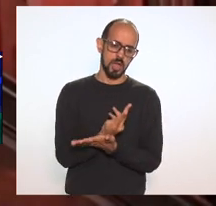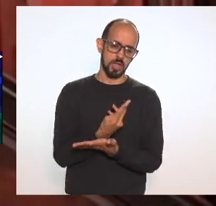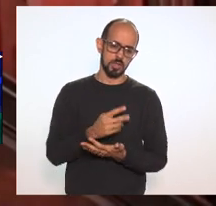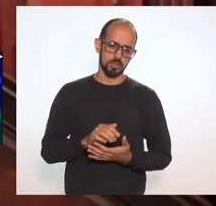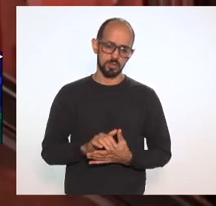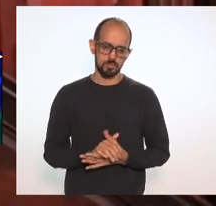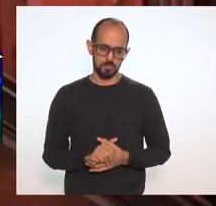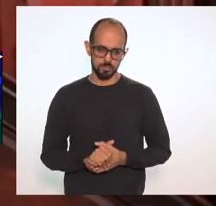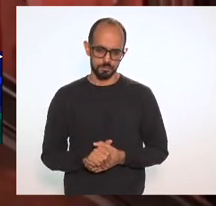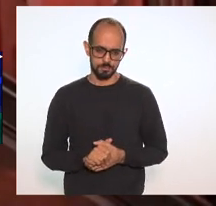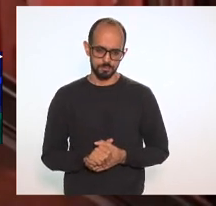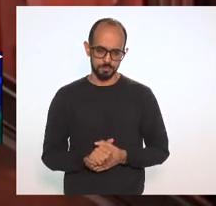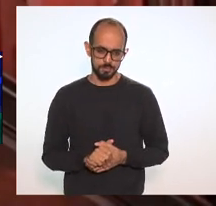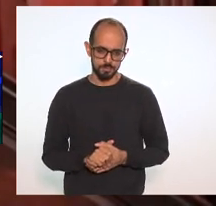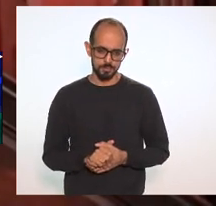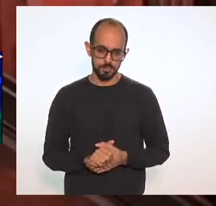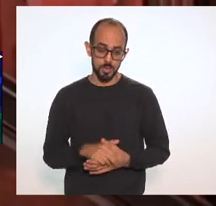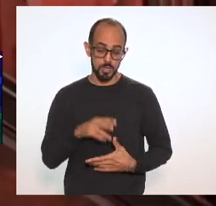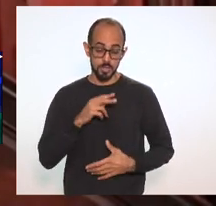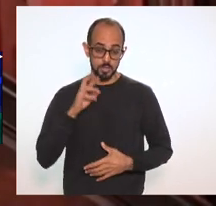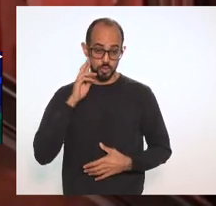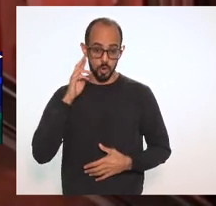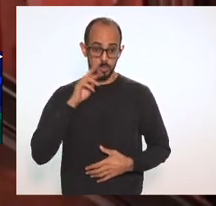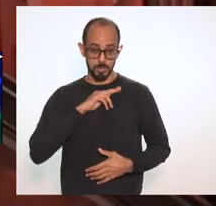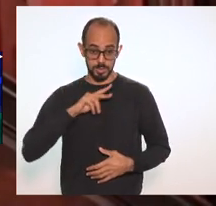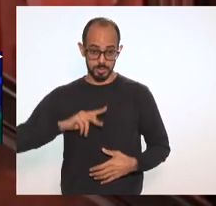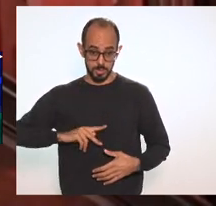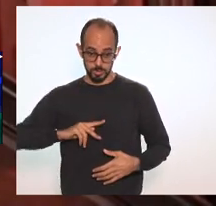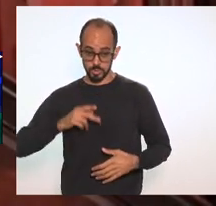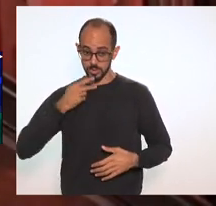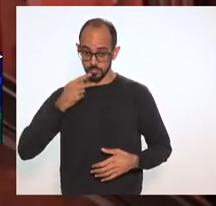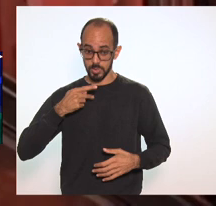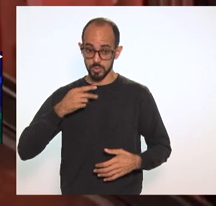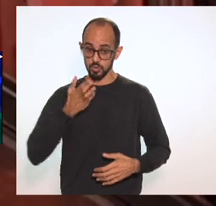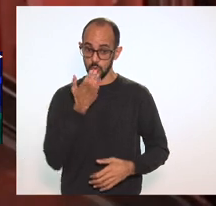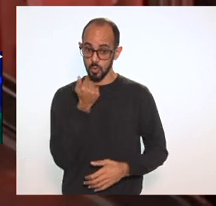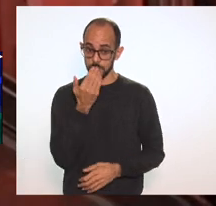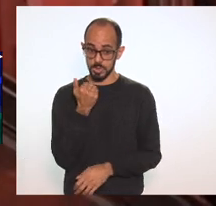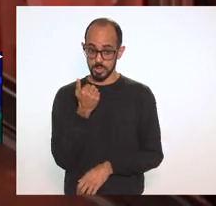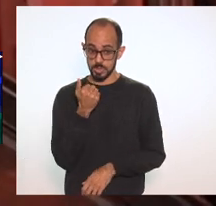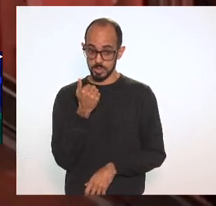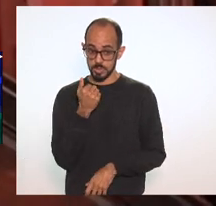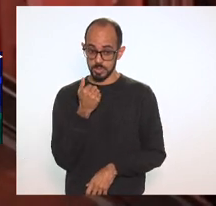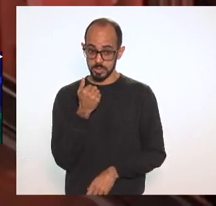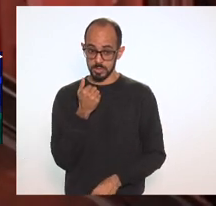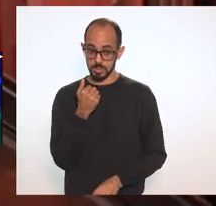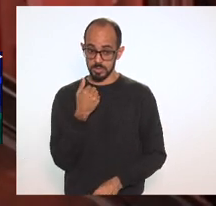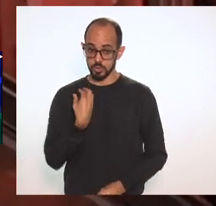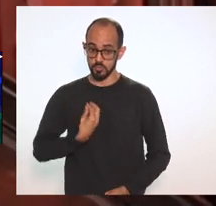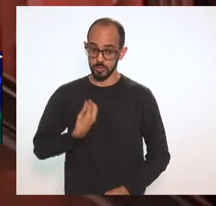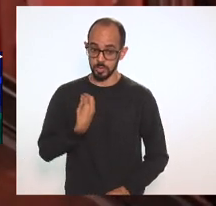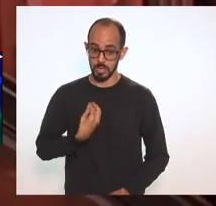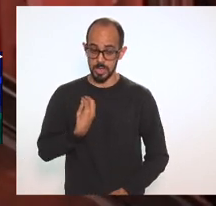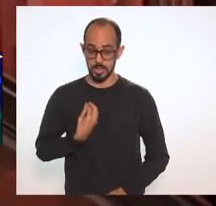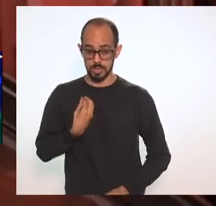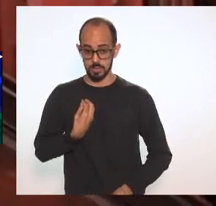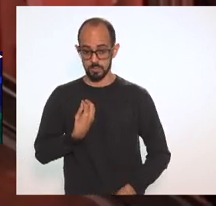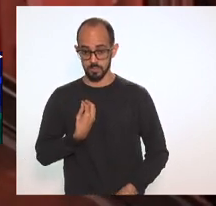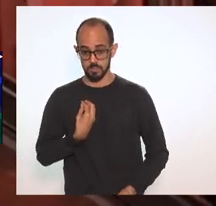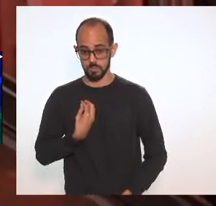o senhor presidente nós estamos falando de comida e do sobrevivência